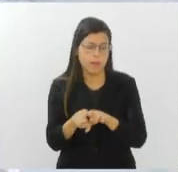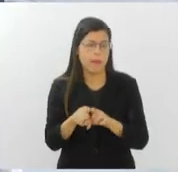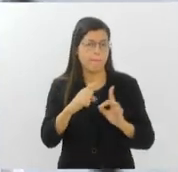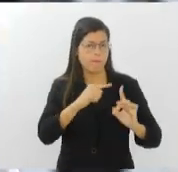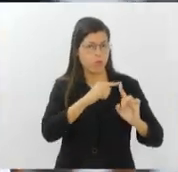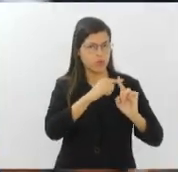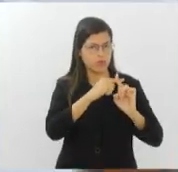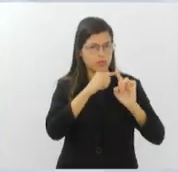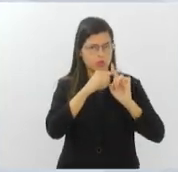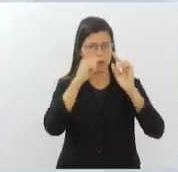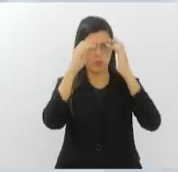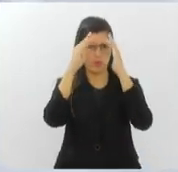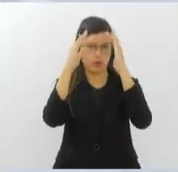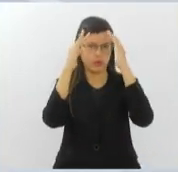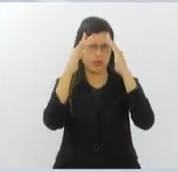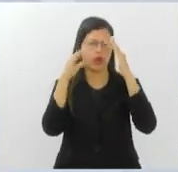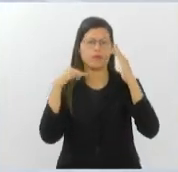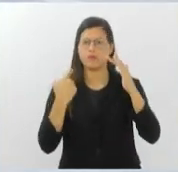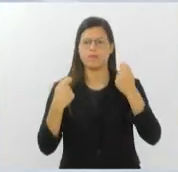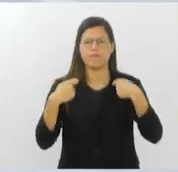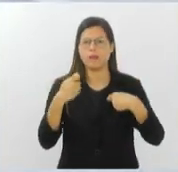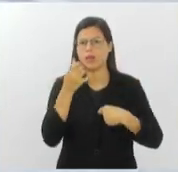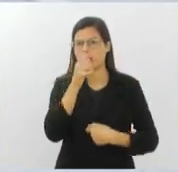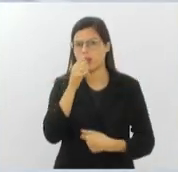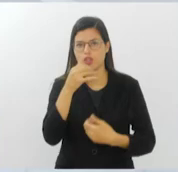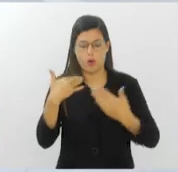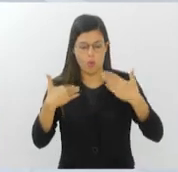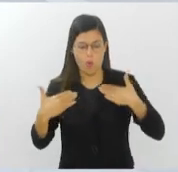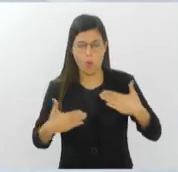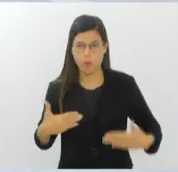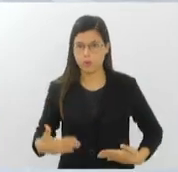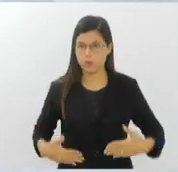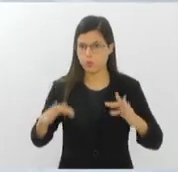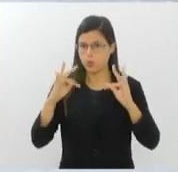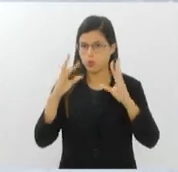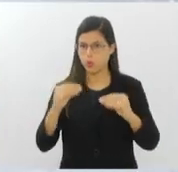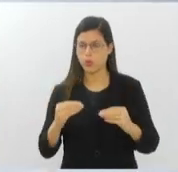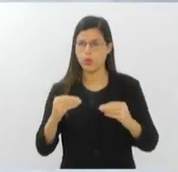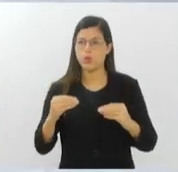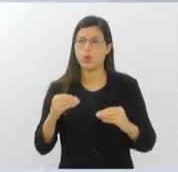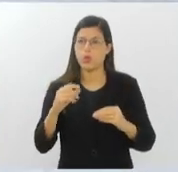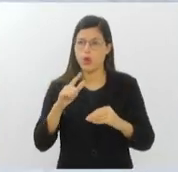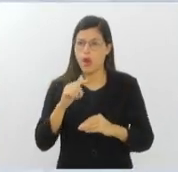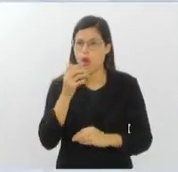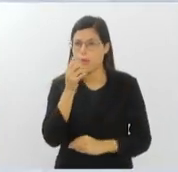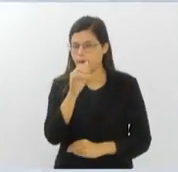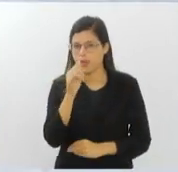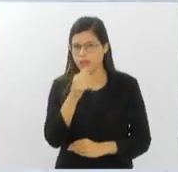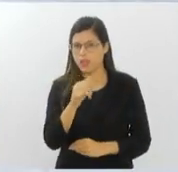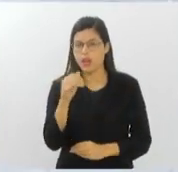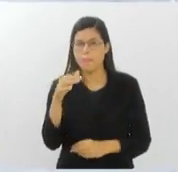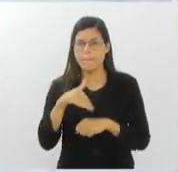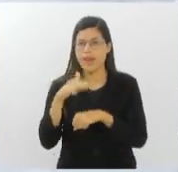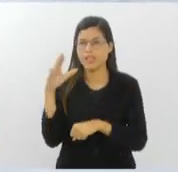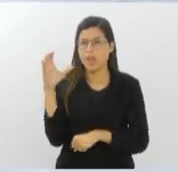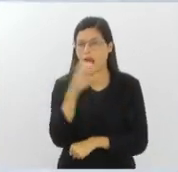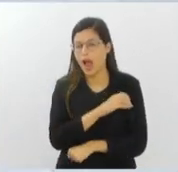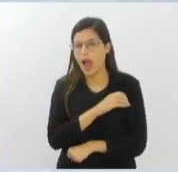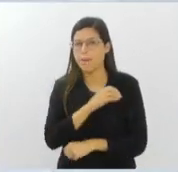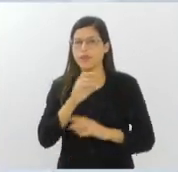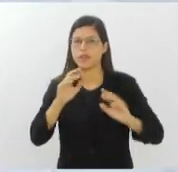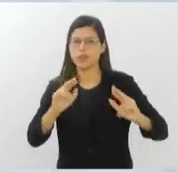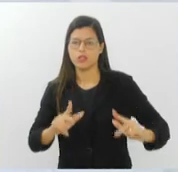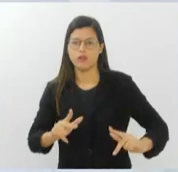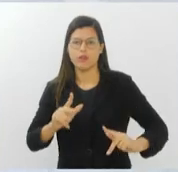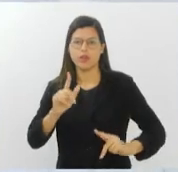gente precisa de energia para o corpo todo, né? Seria uma energia mais rápida, diferente da glicose, né? Que a gente